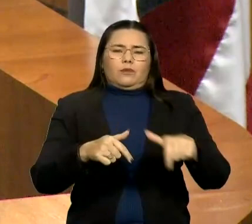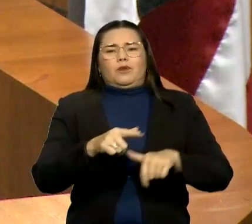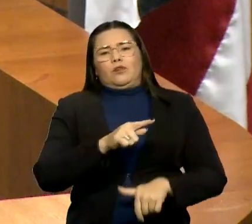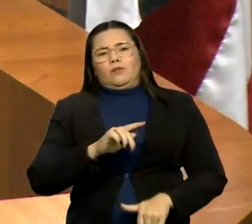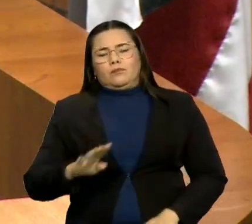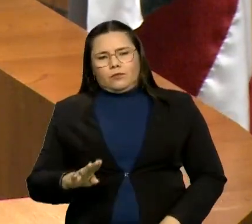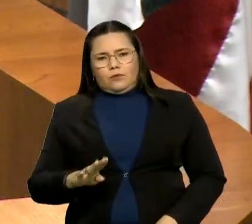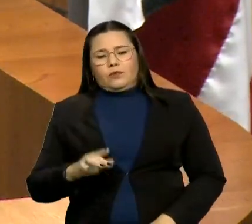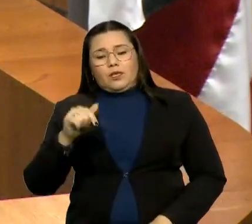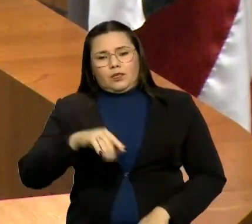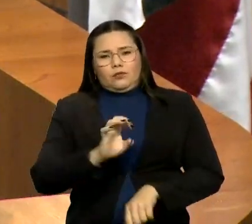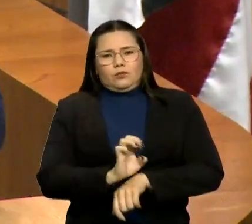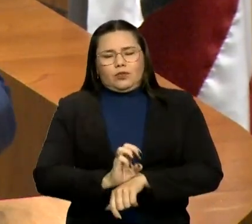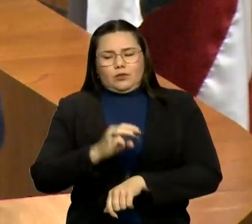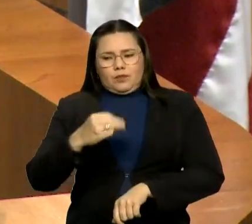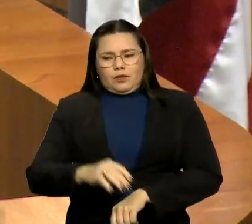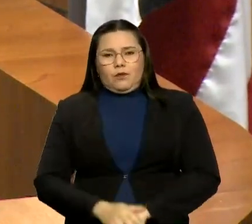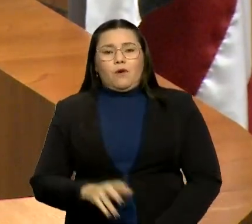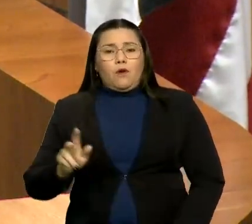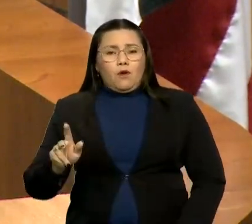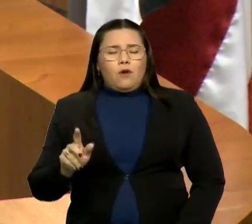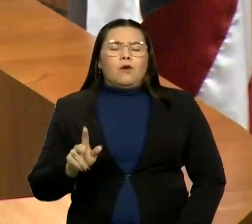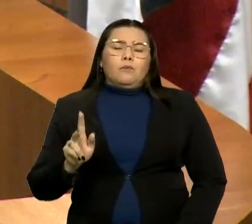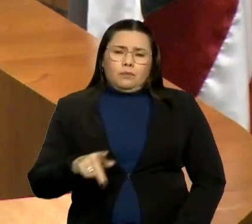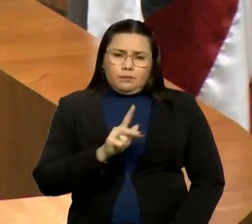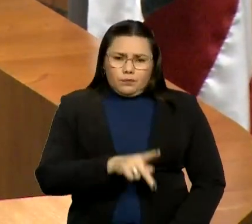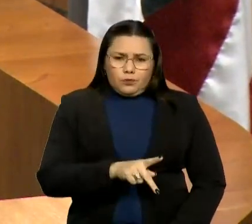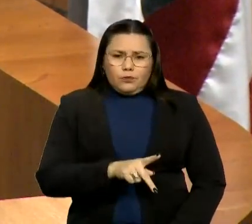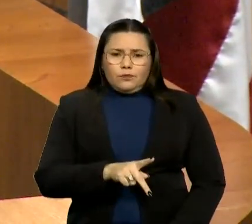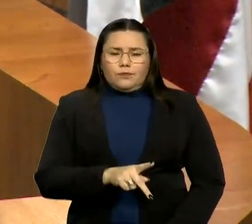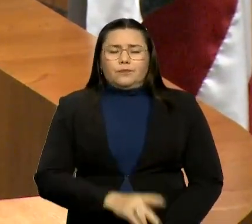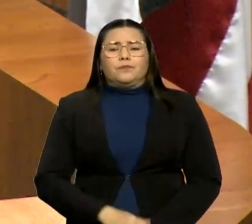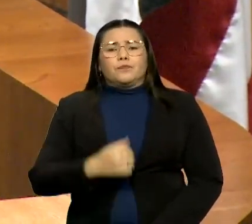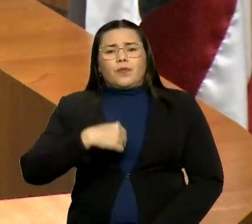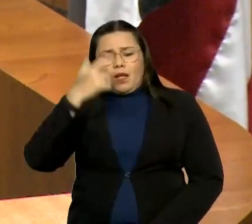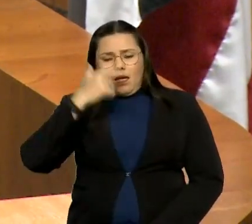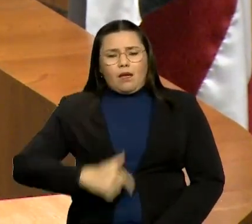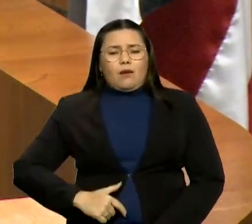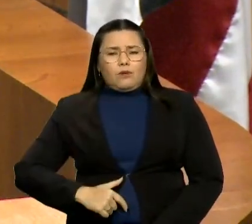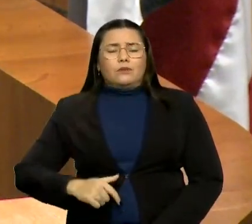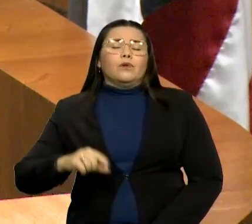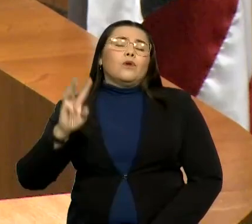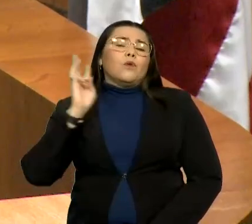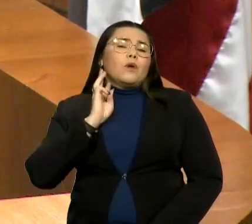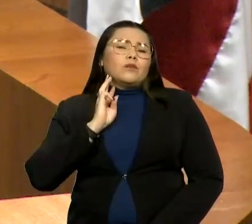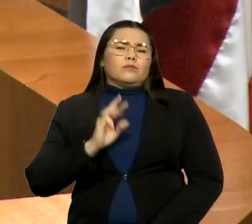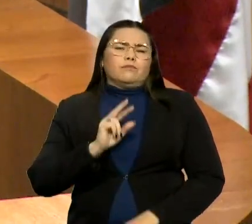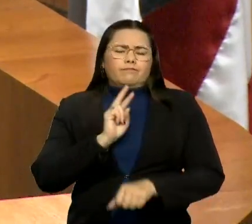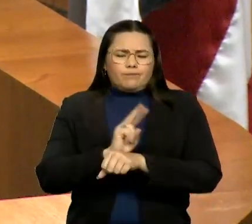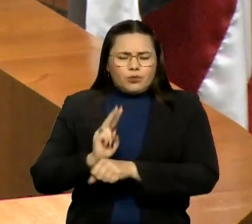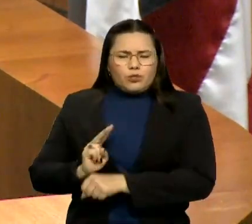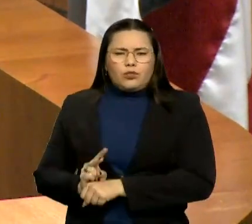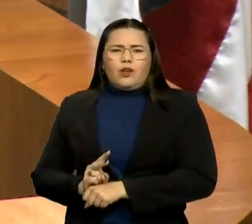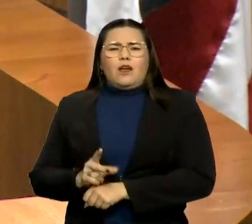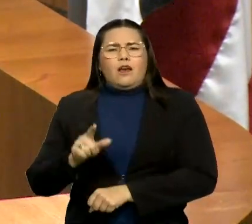Maranhão. Professor e deputado Wellington do curso, em defesa dos servidores e aposentados do Estado do Maranhão.